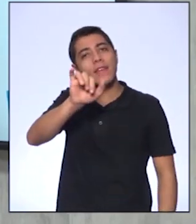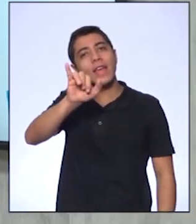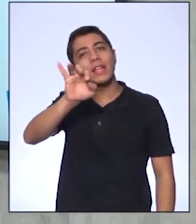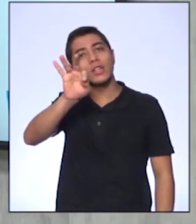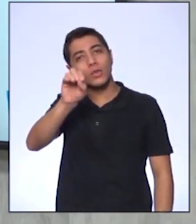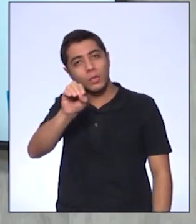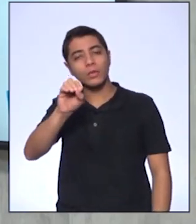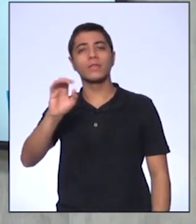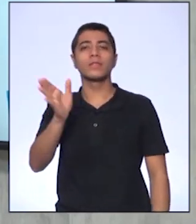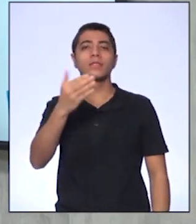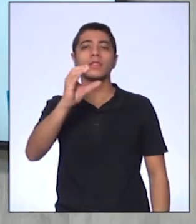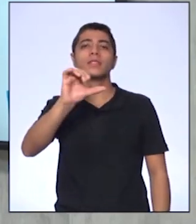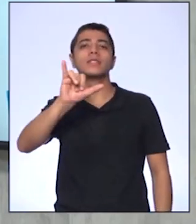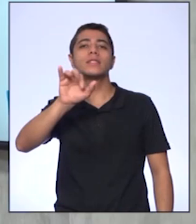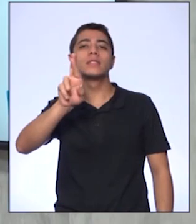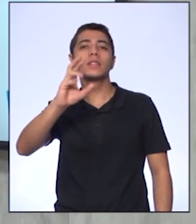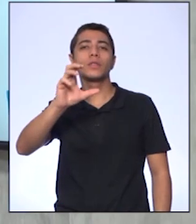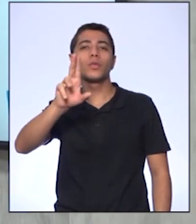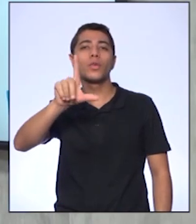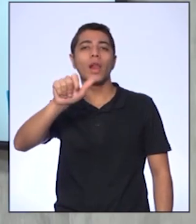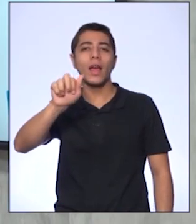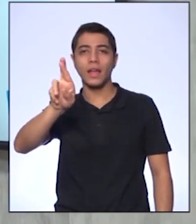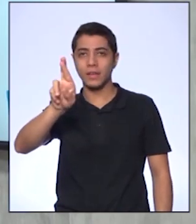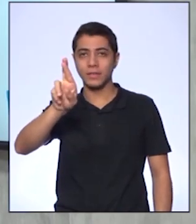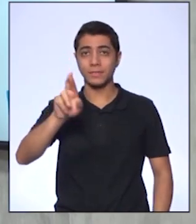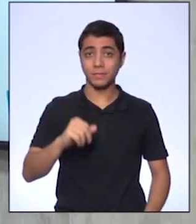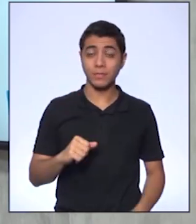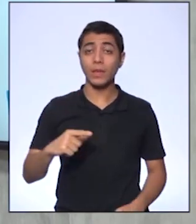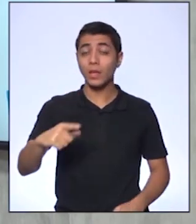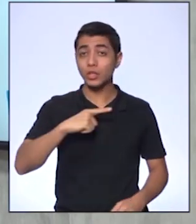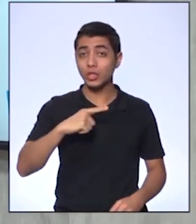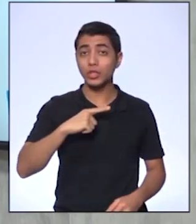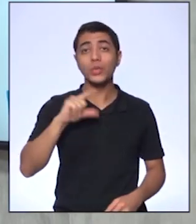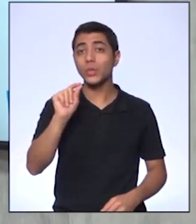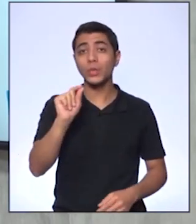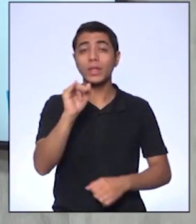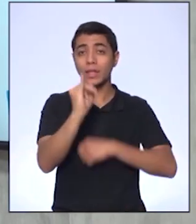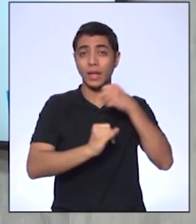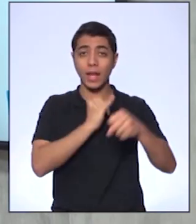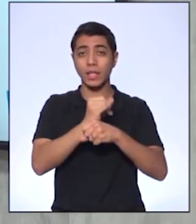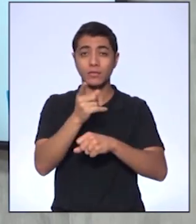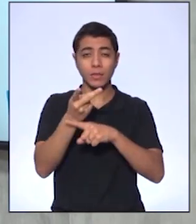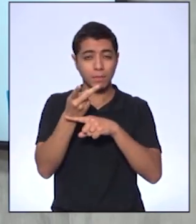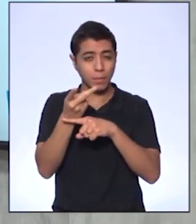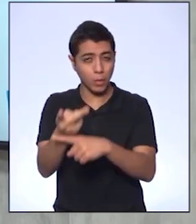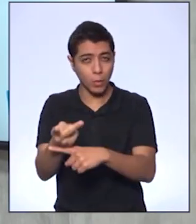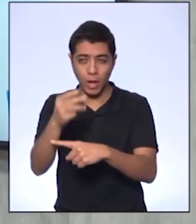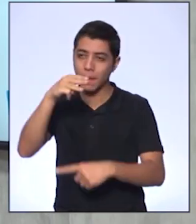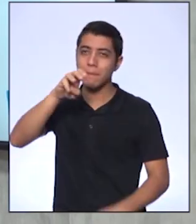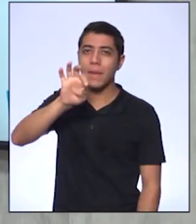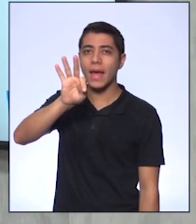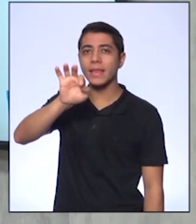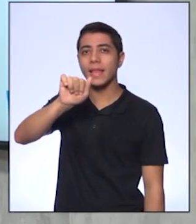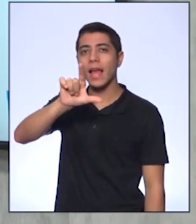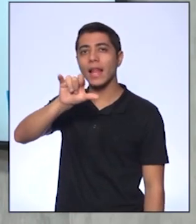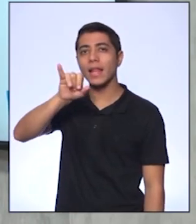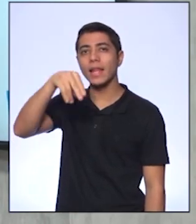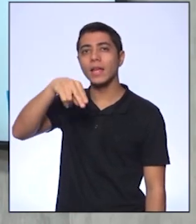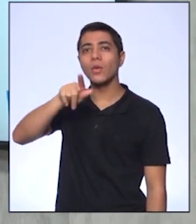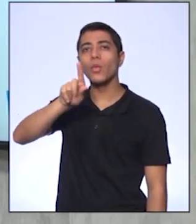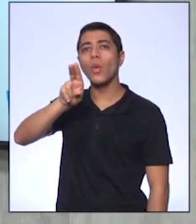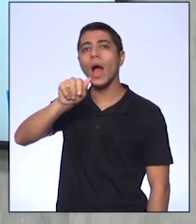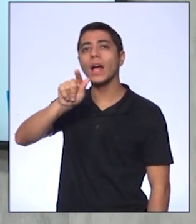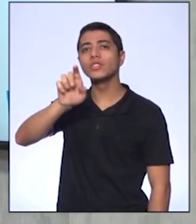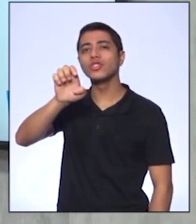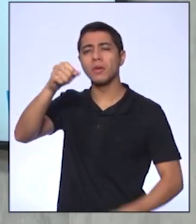internet. Imagens de metalinguagem, que é uma mão. Então, essa mão está segurando uma caneta, assim, e